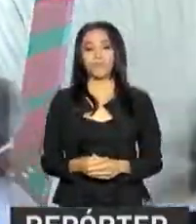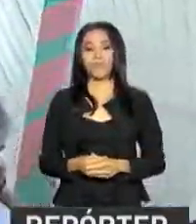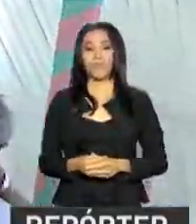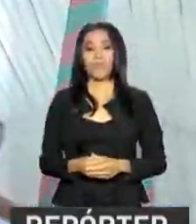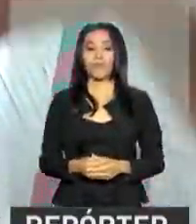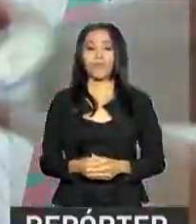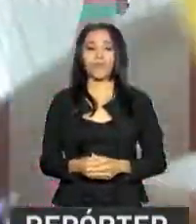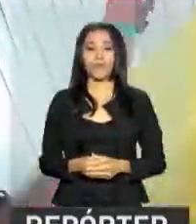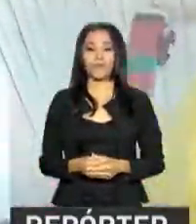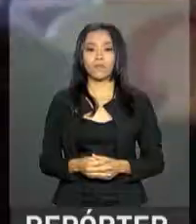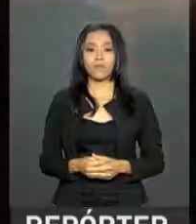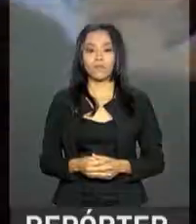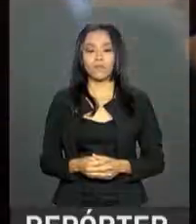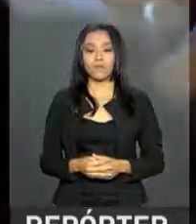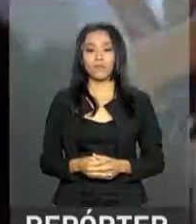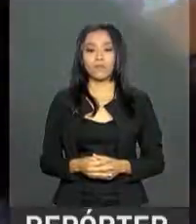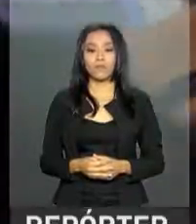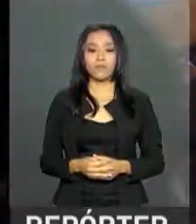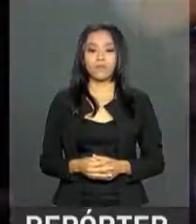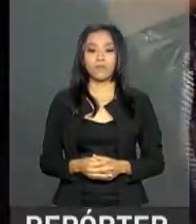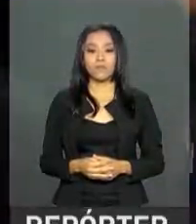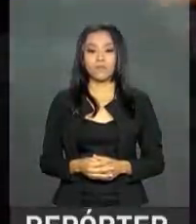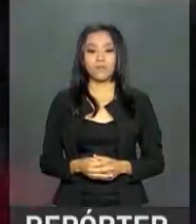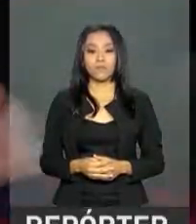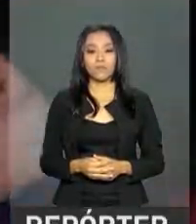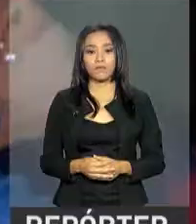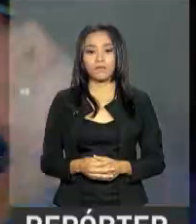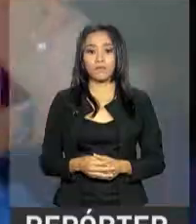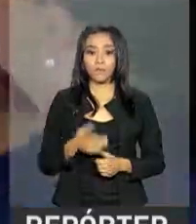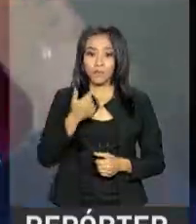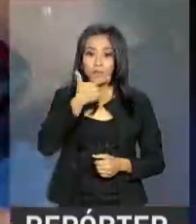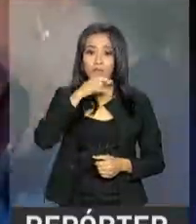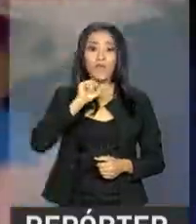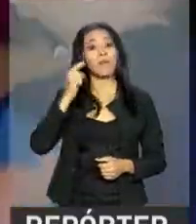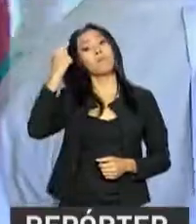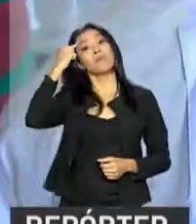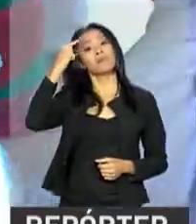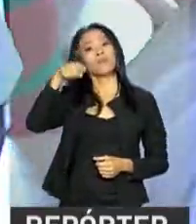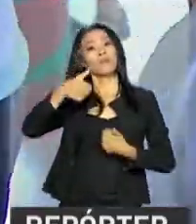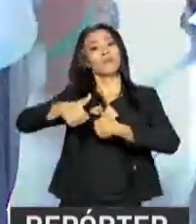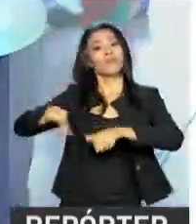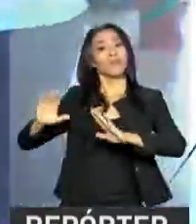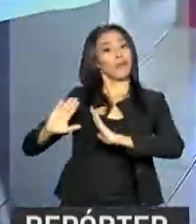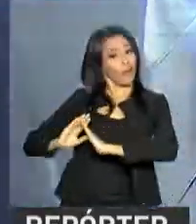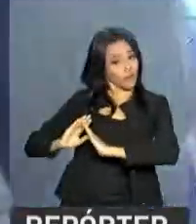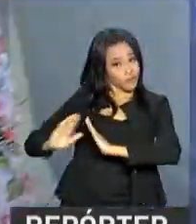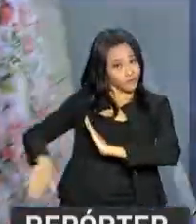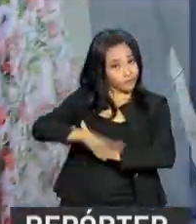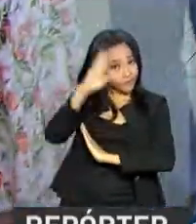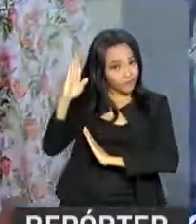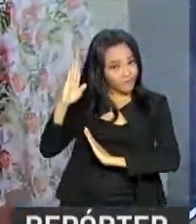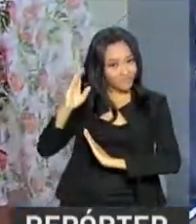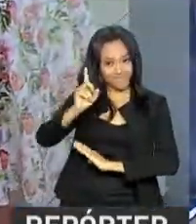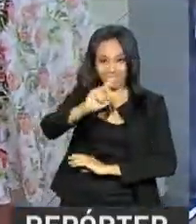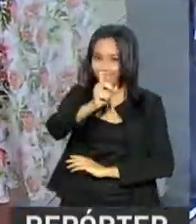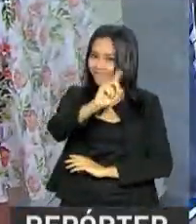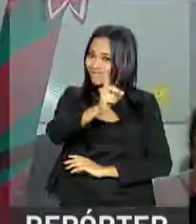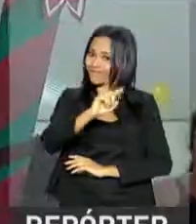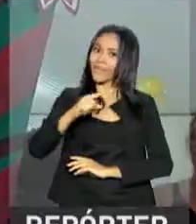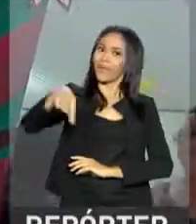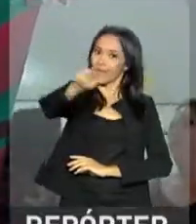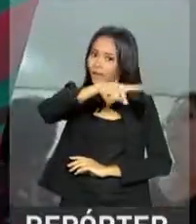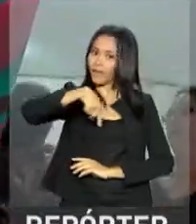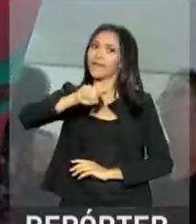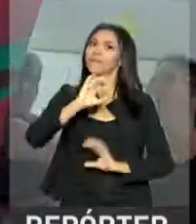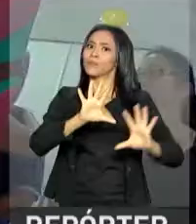Eita, que o morro tá apertado, viu, seu menino? E para quem pensa que eles passam os dias em casa, está enganado. Essa população